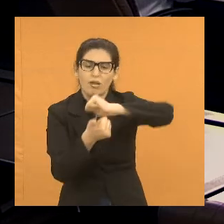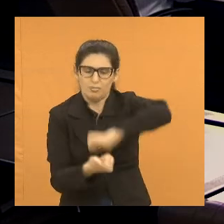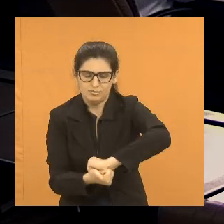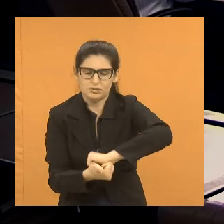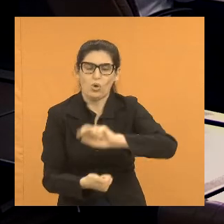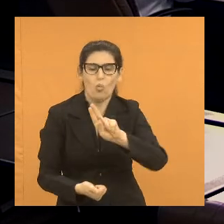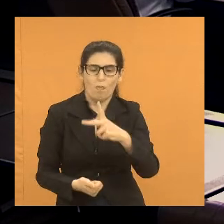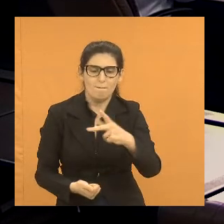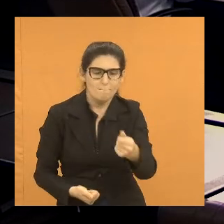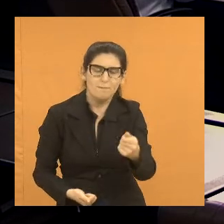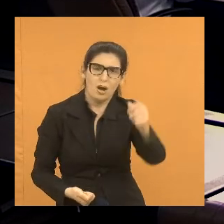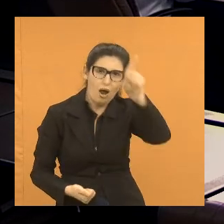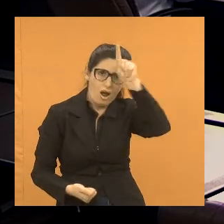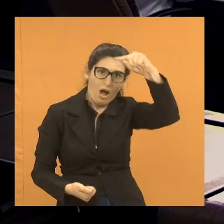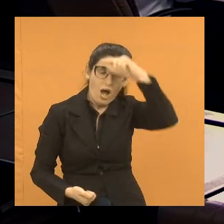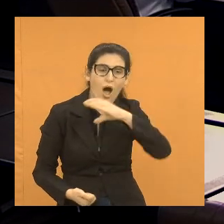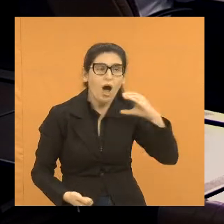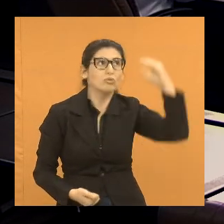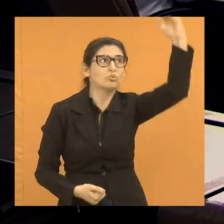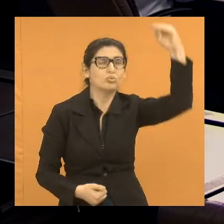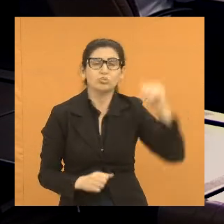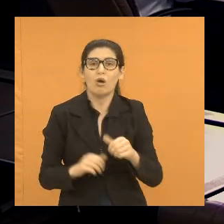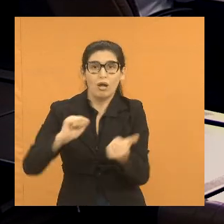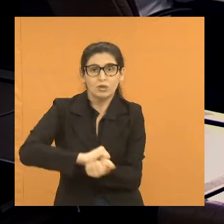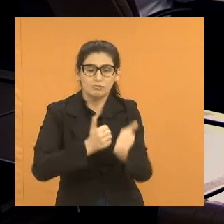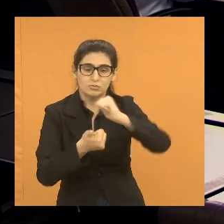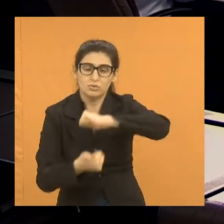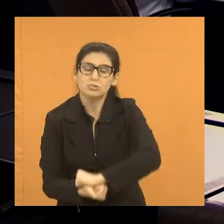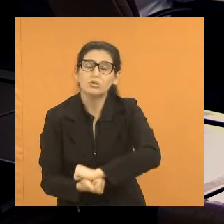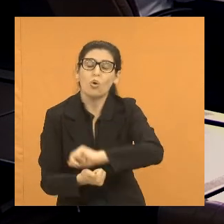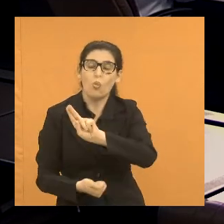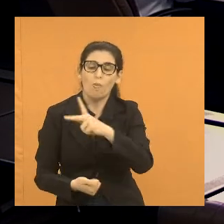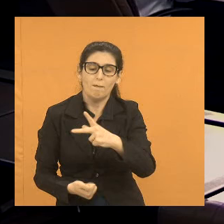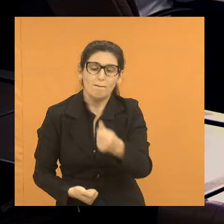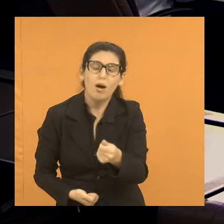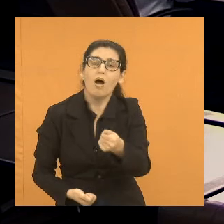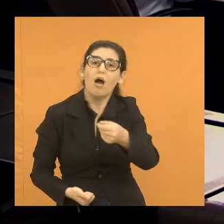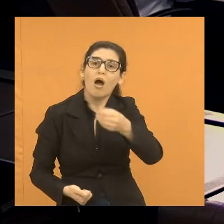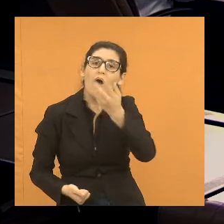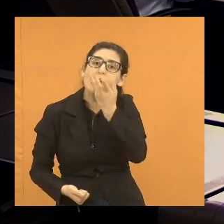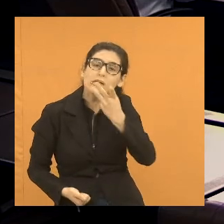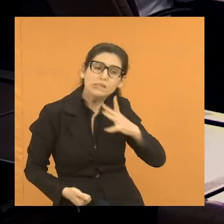adulto, como do UPA infantil, que a gente teve até um